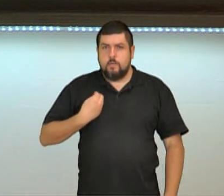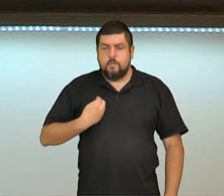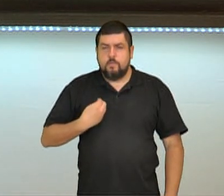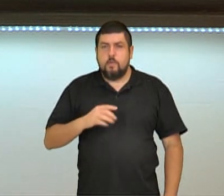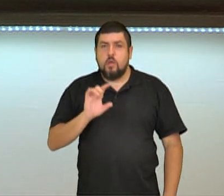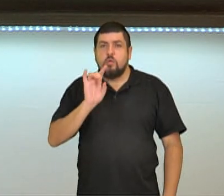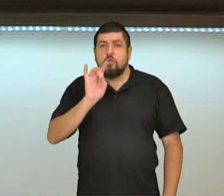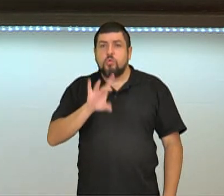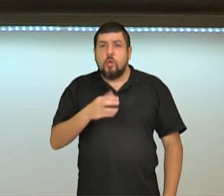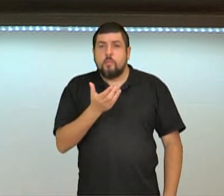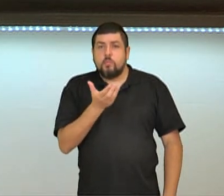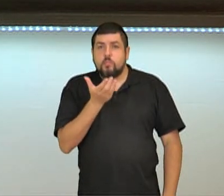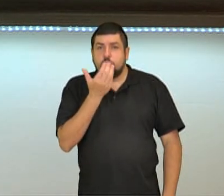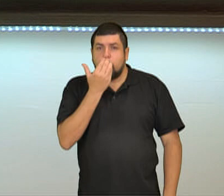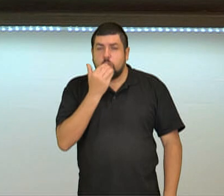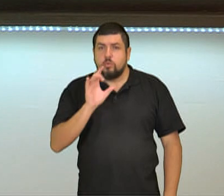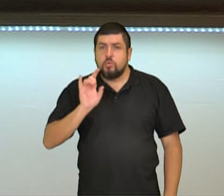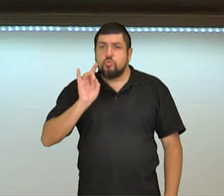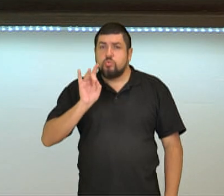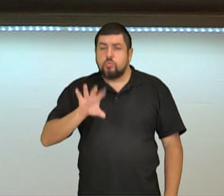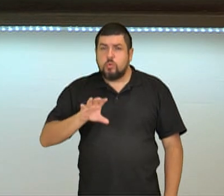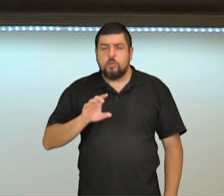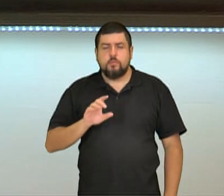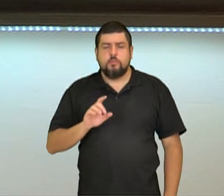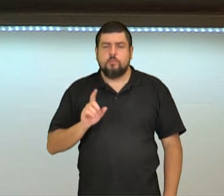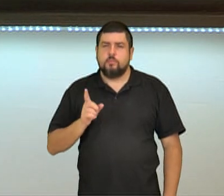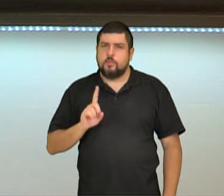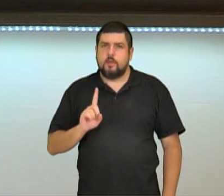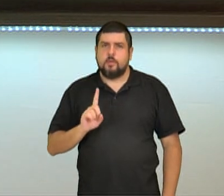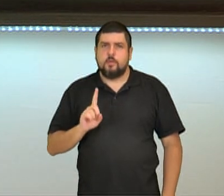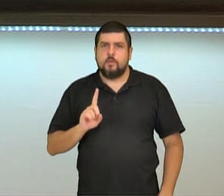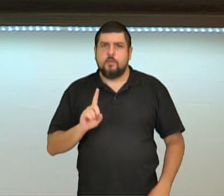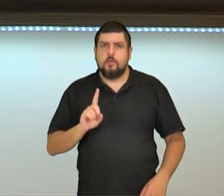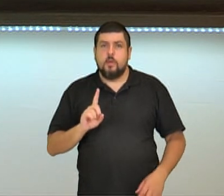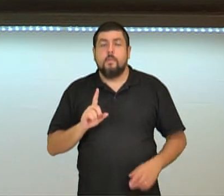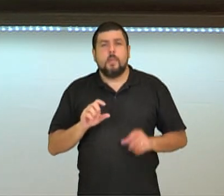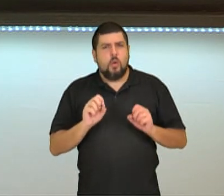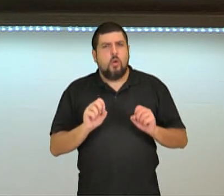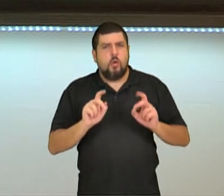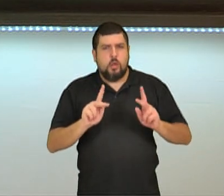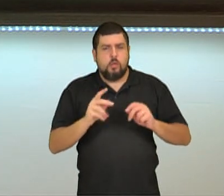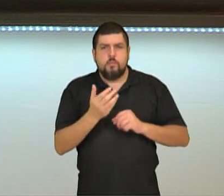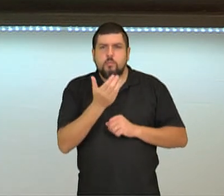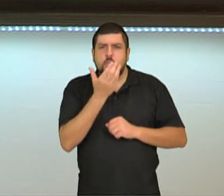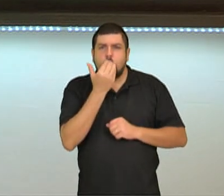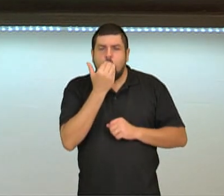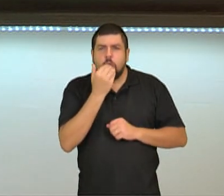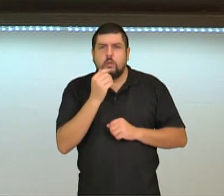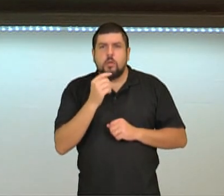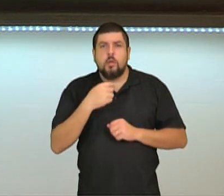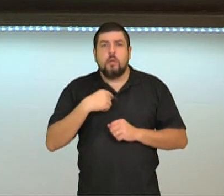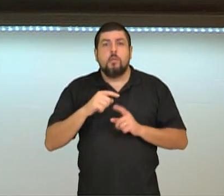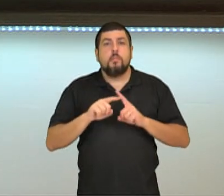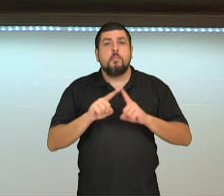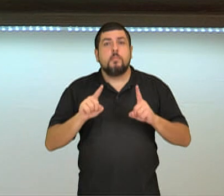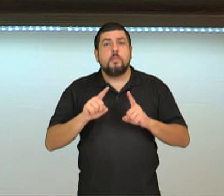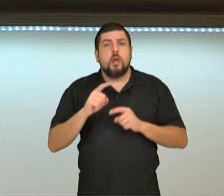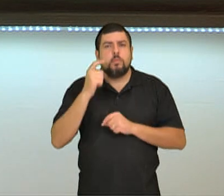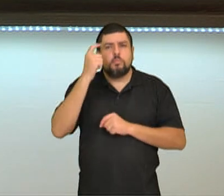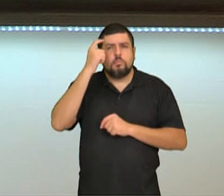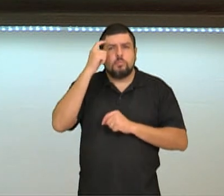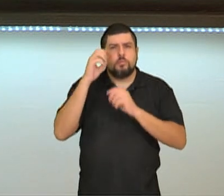a energia que o nosso corpo apresenta, capaz de fazer com que a gente pense, fale, ande, o